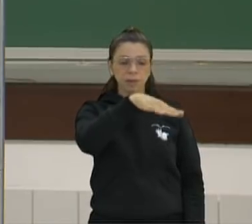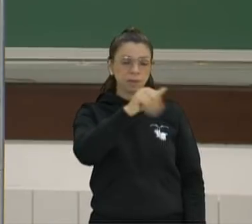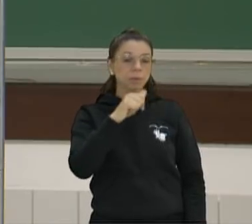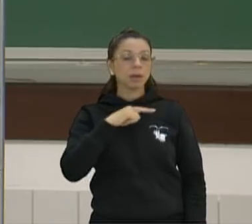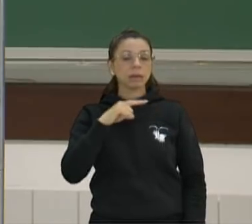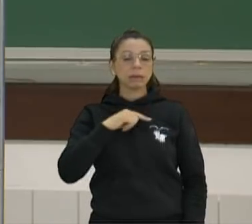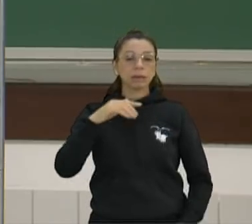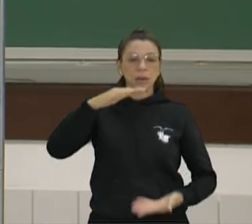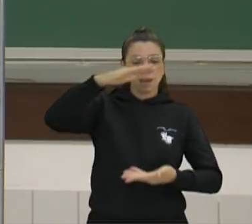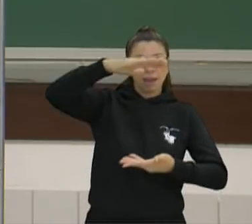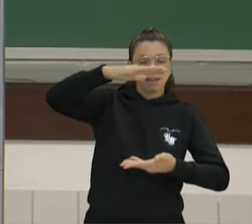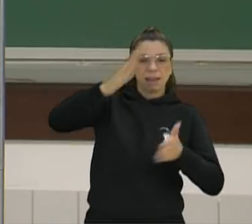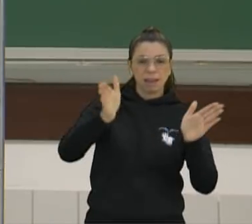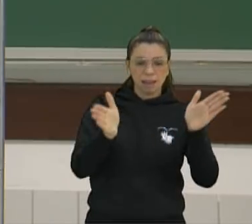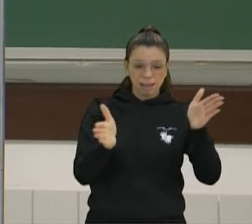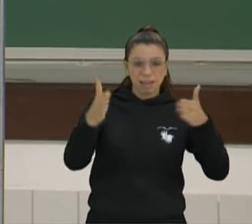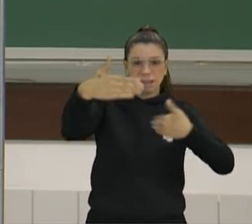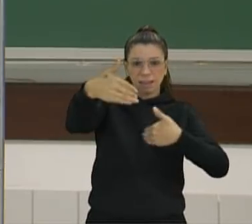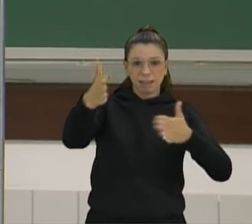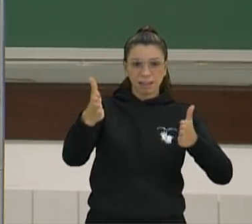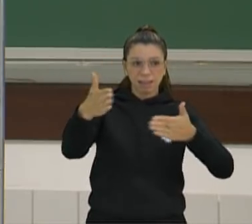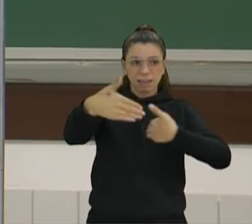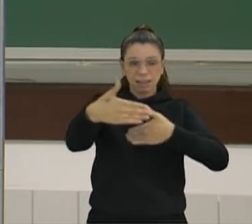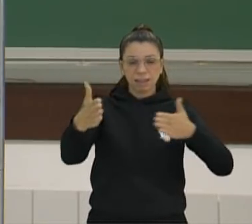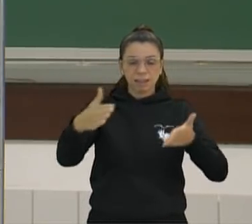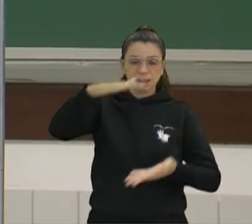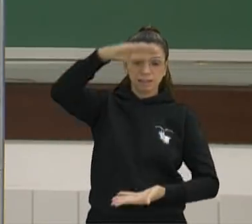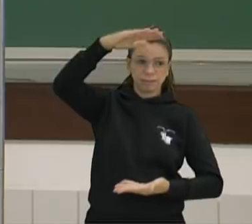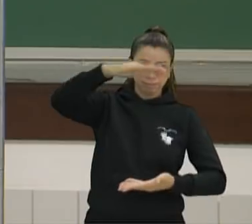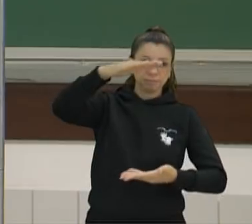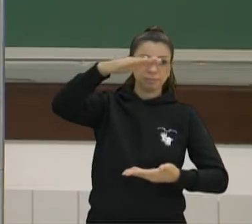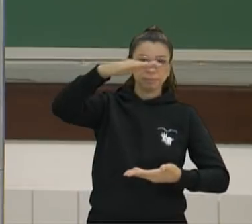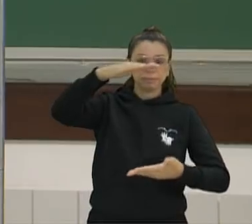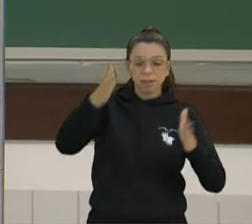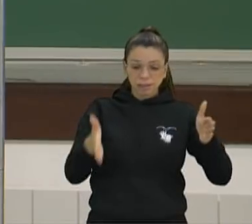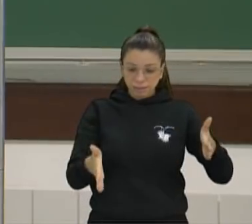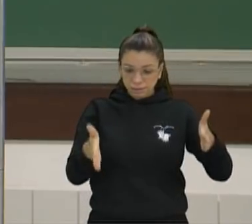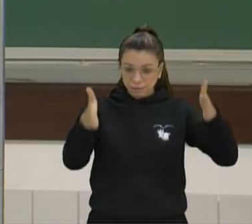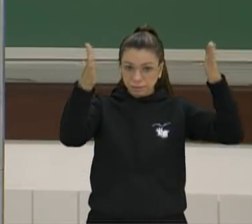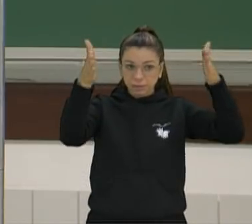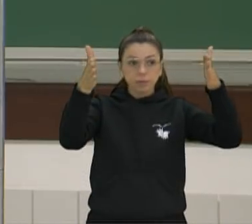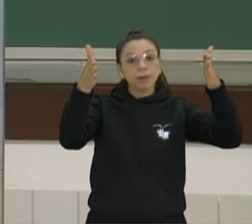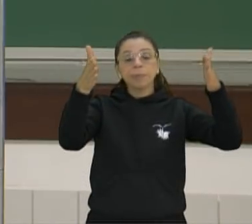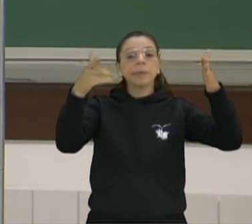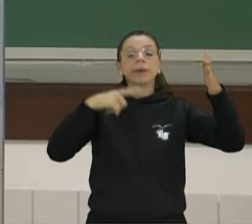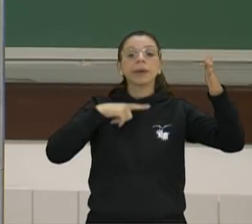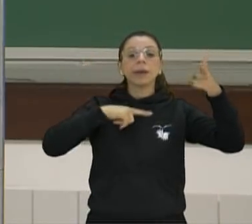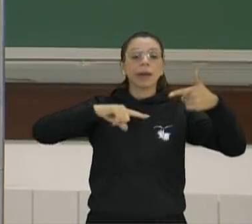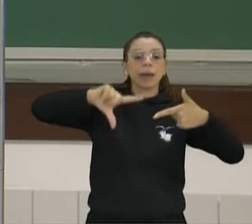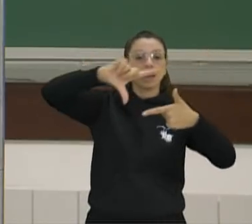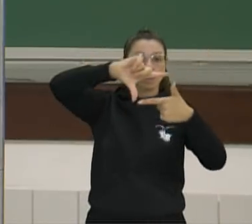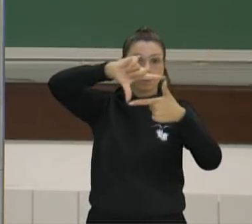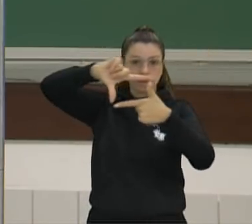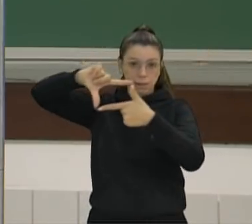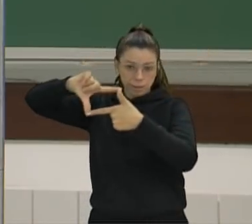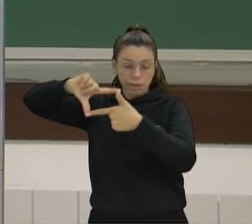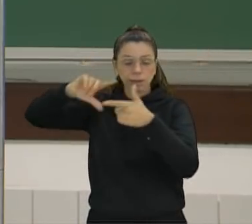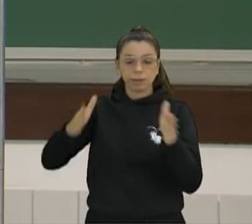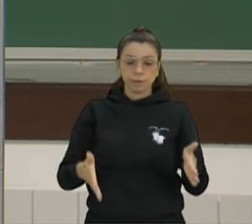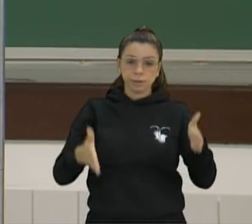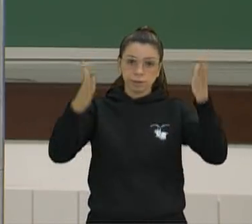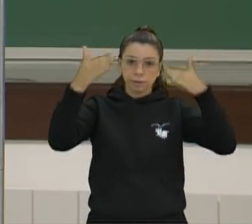têm tampa, vamos dizer assim, que são essas faces que são paralelas, e as faces laterais são todas retângulos, se o prisma for reto,